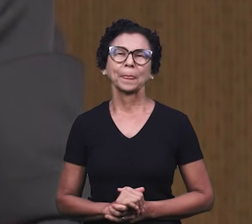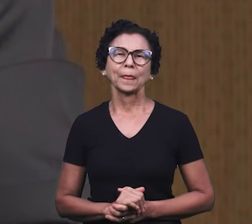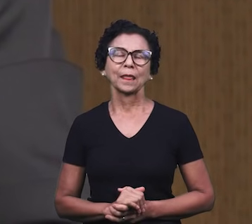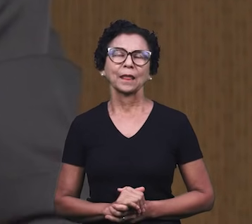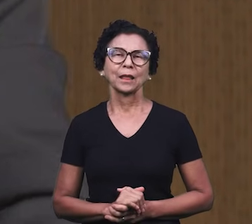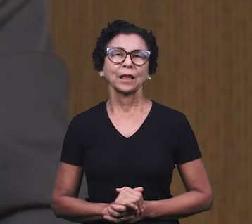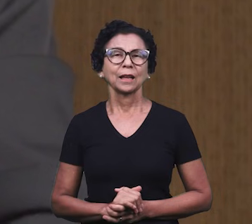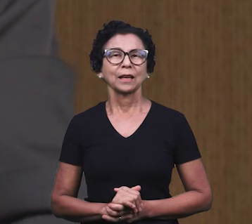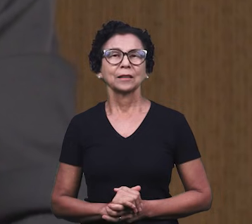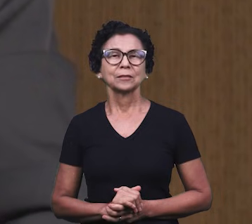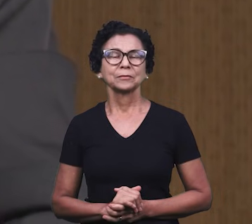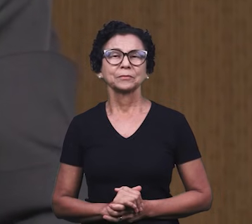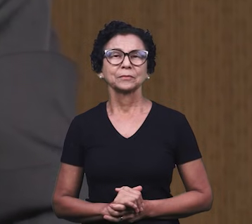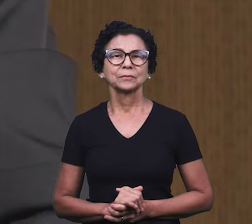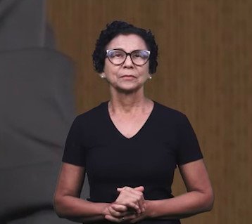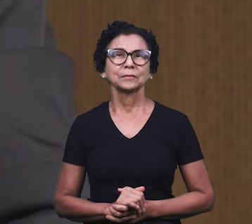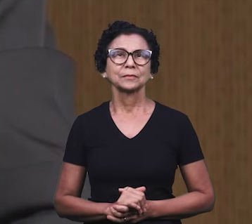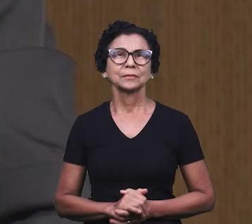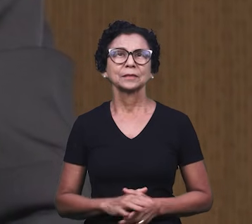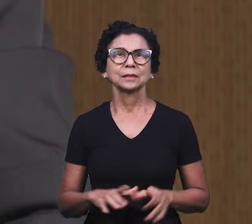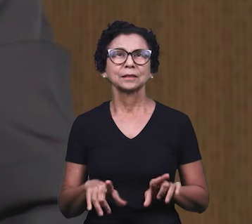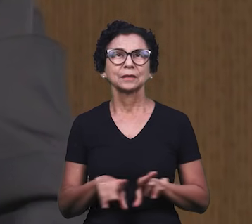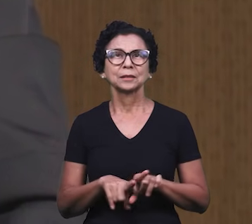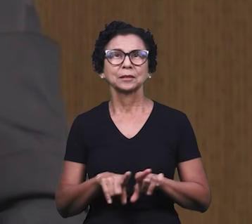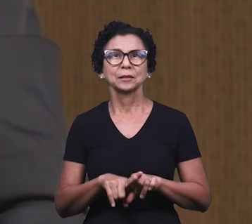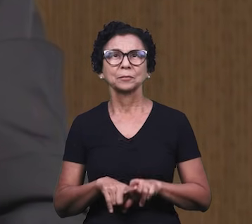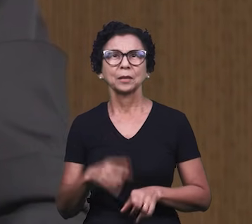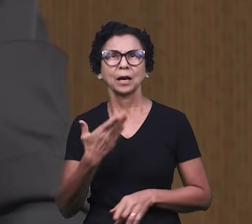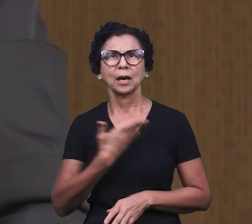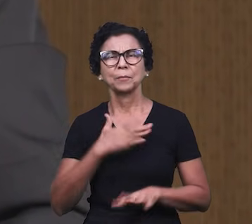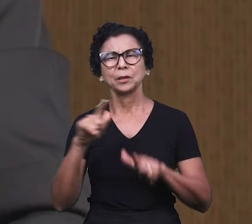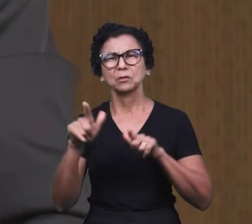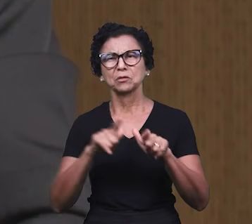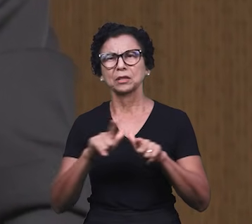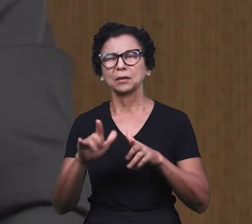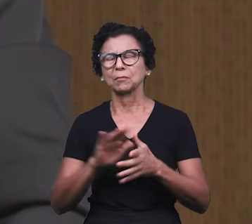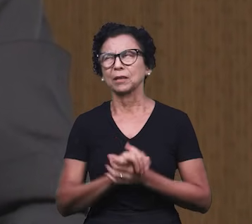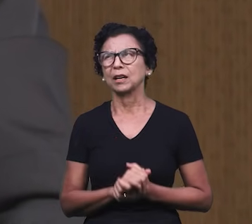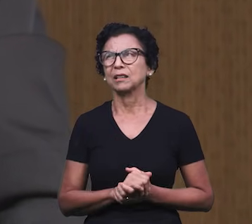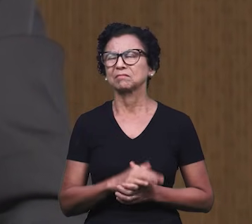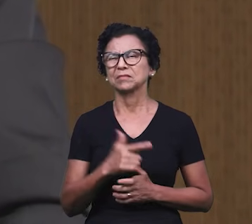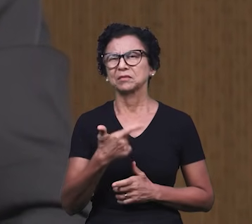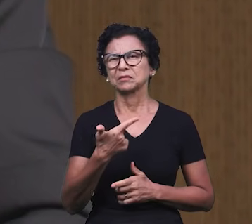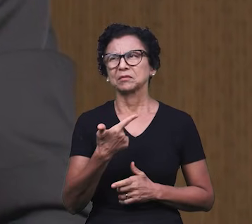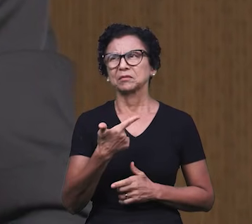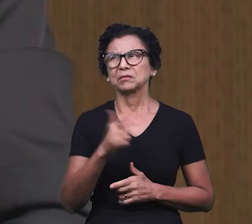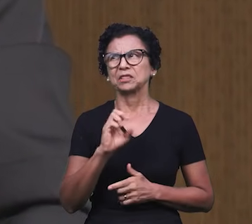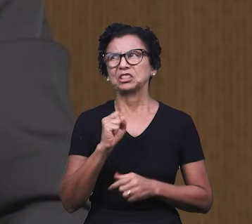me assistindo, né? Um colega de trabalho meu lá, ele é cinegrafista, mais de 20 anos. Né?